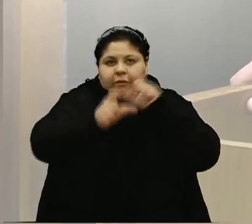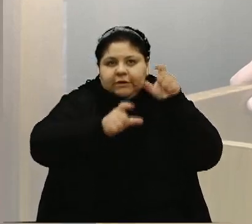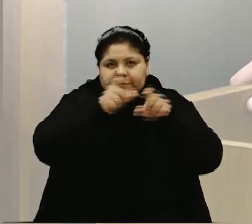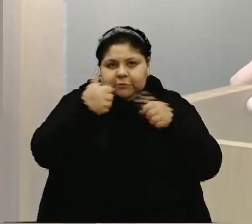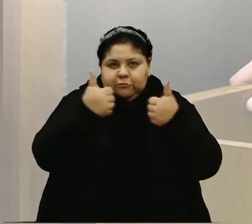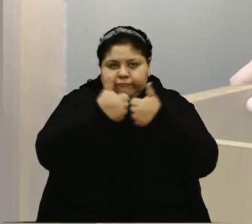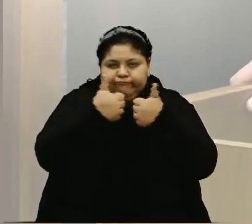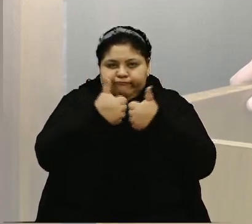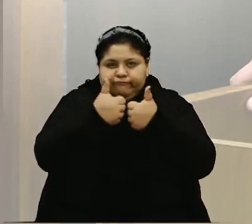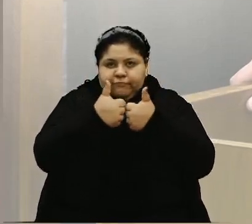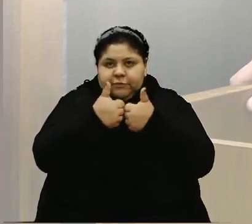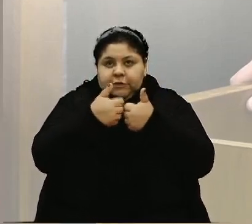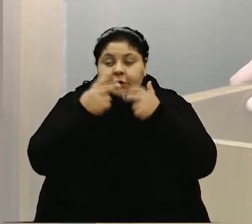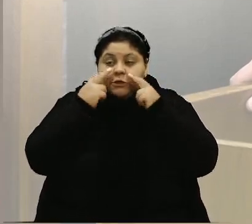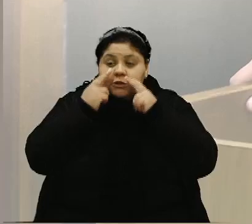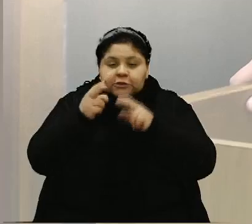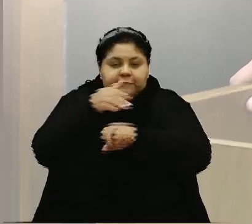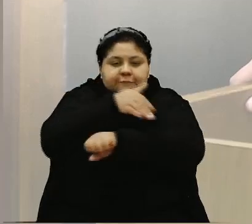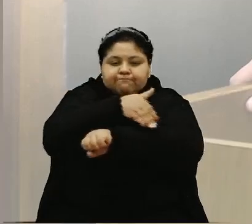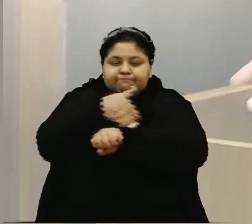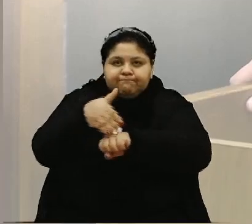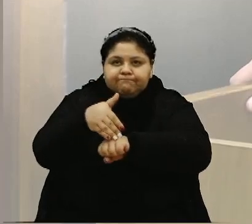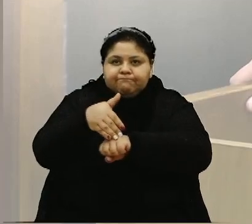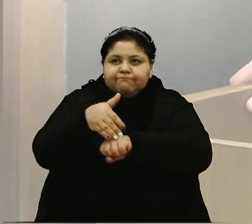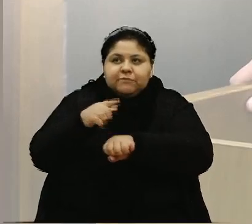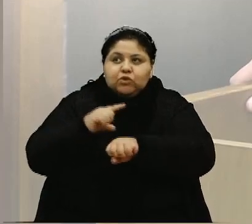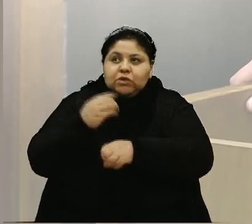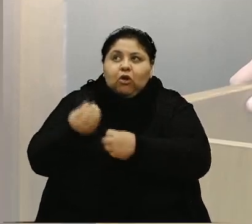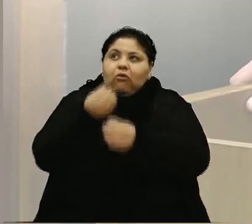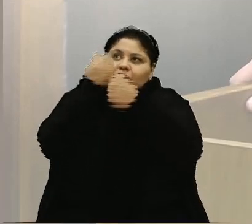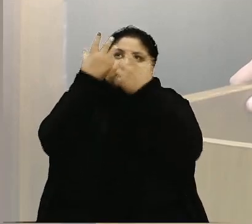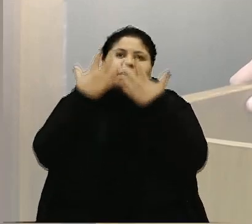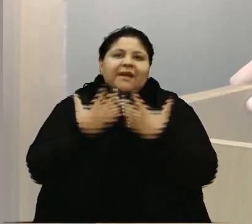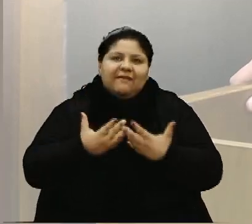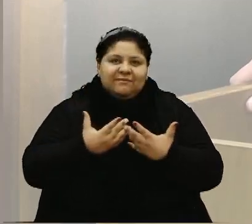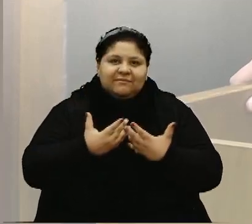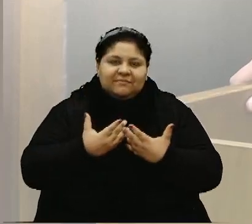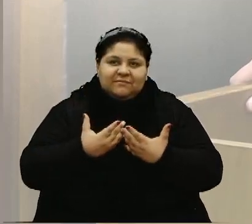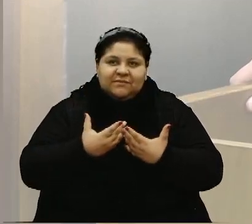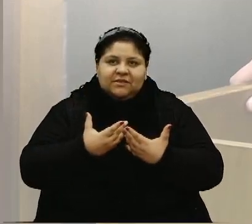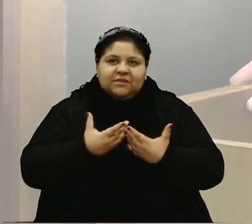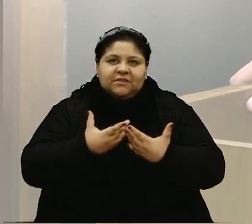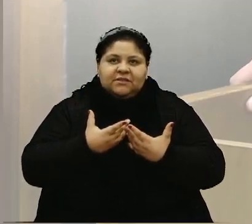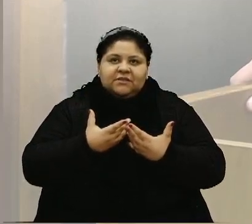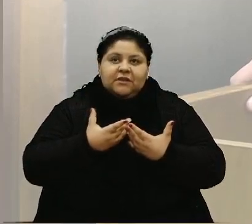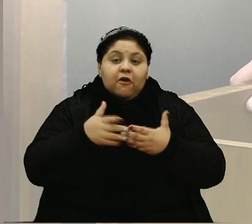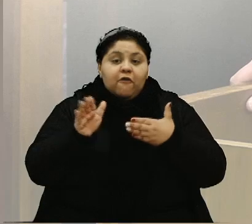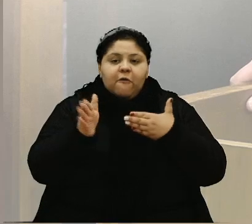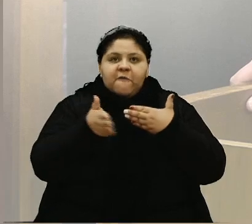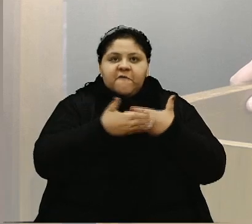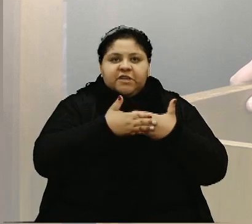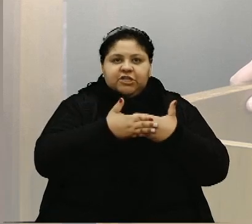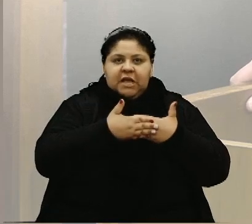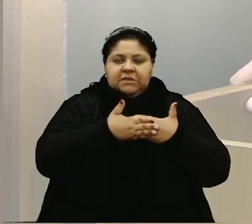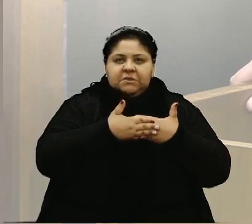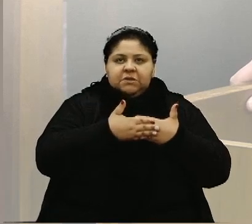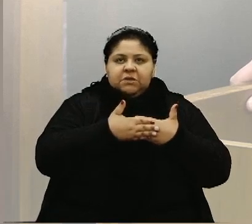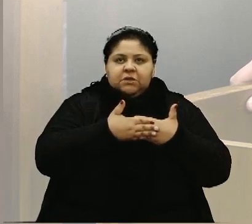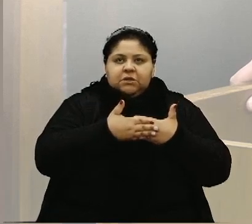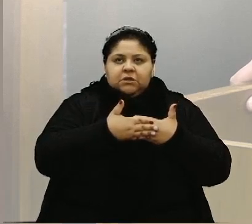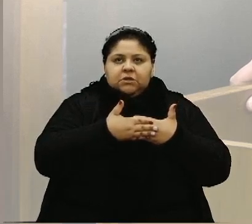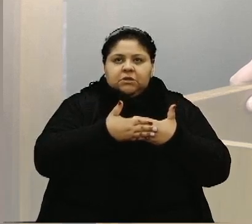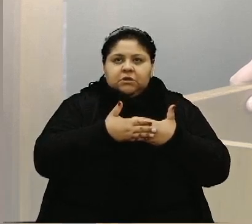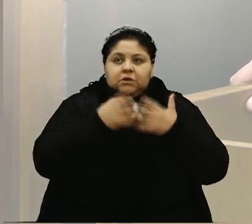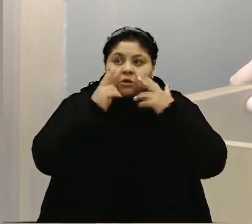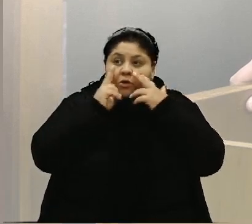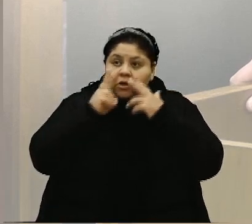vê ruas que sem explicação nenhuma estão fechadas. A gente